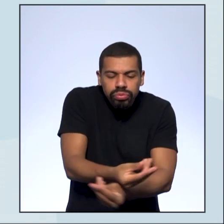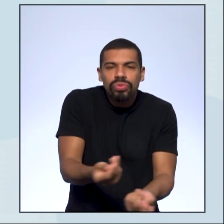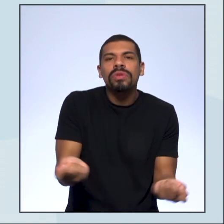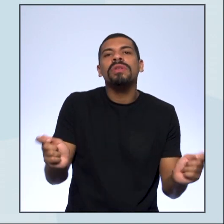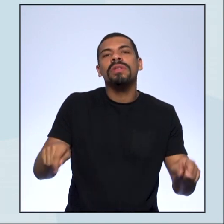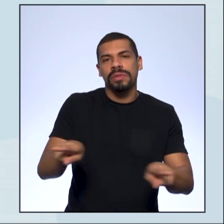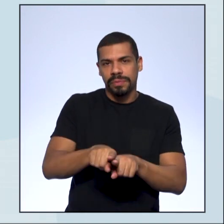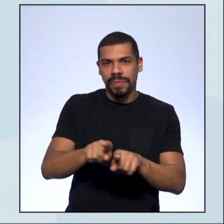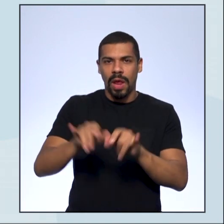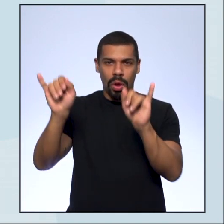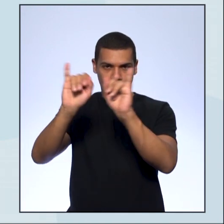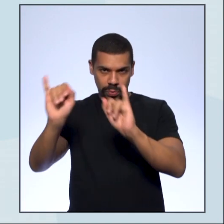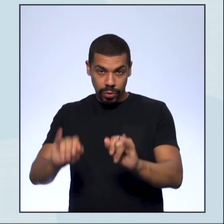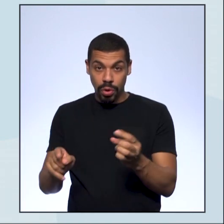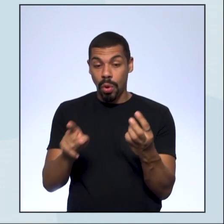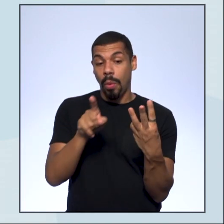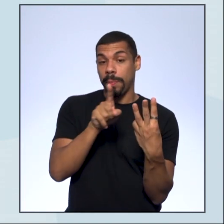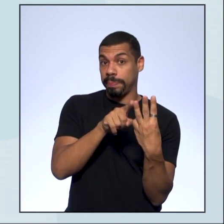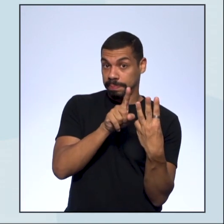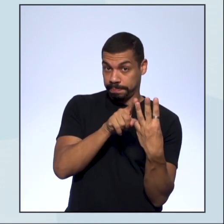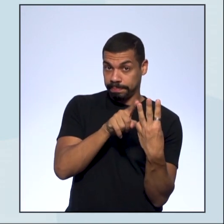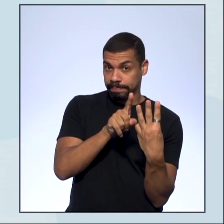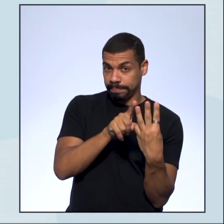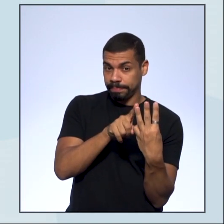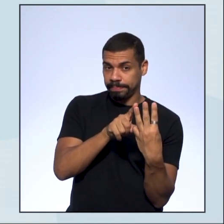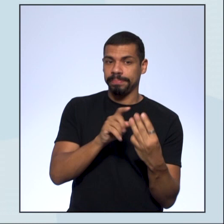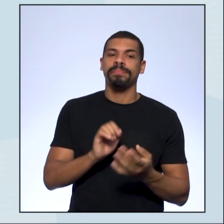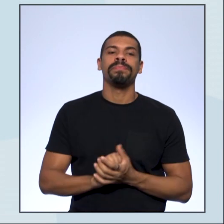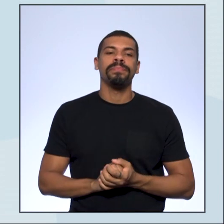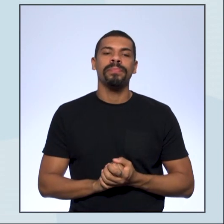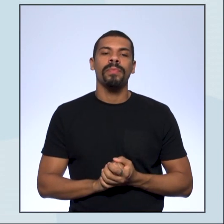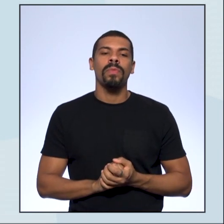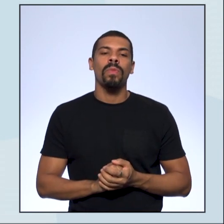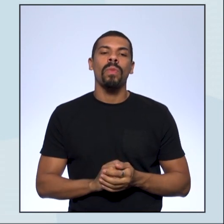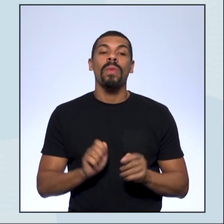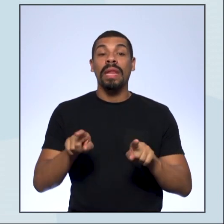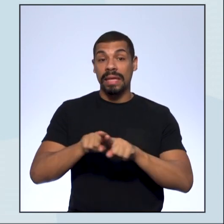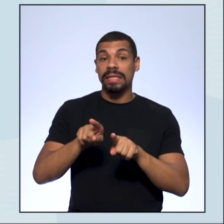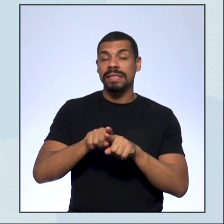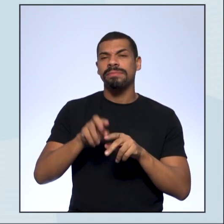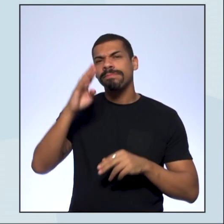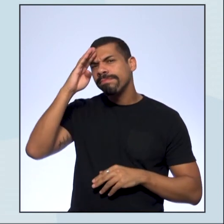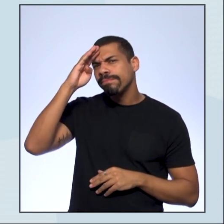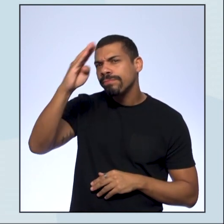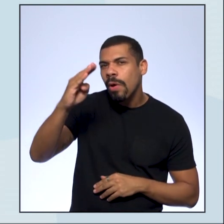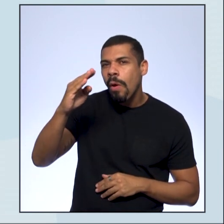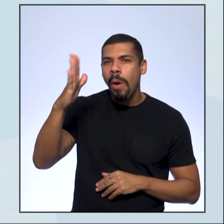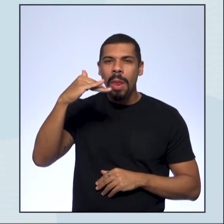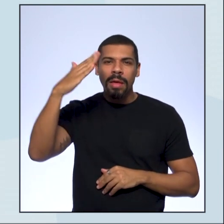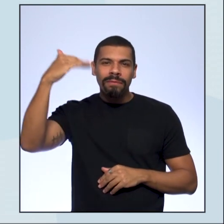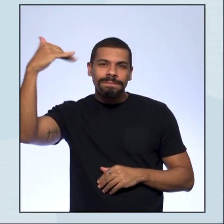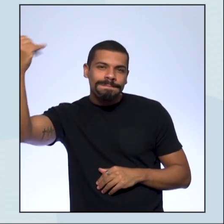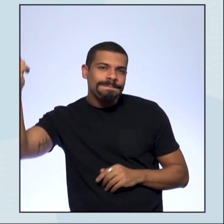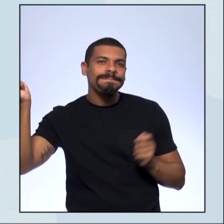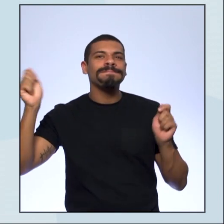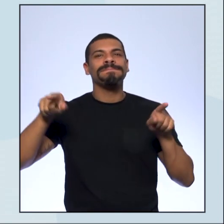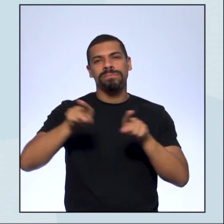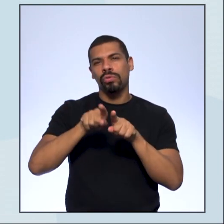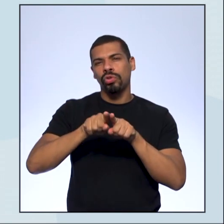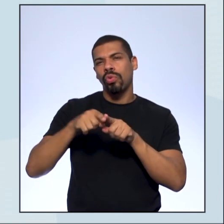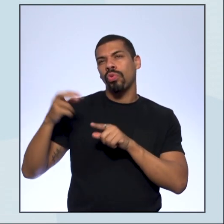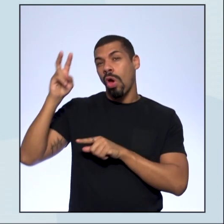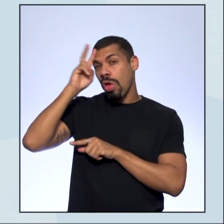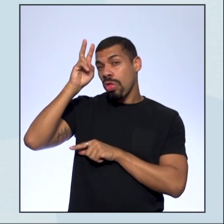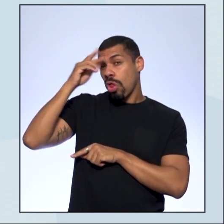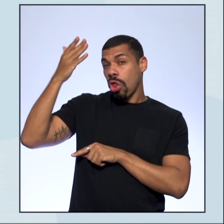que é o sol, era o principal, o Osíris era o mais popular. E, segundo a mitologia, ele é assassinado pelo seu